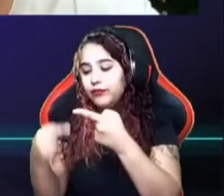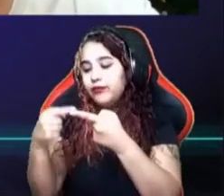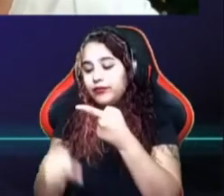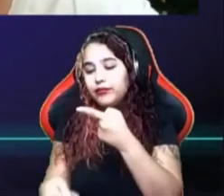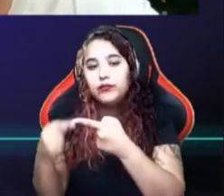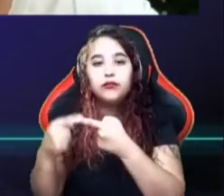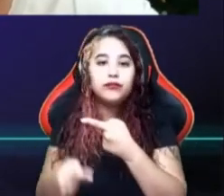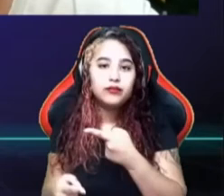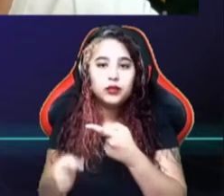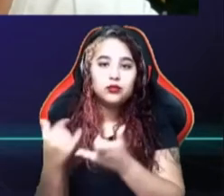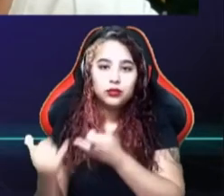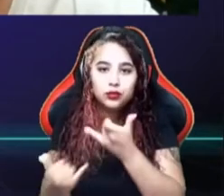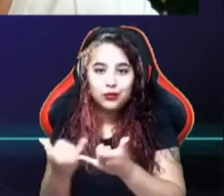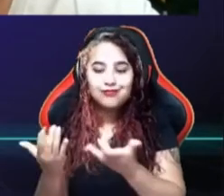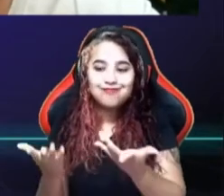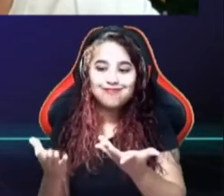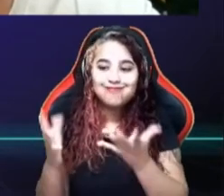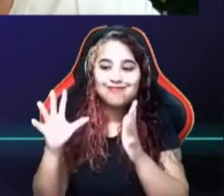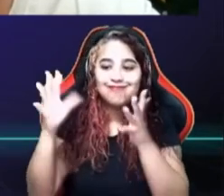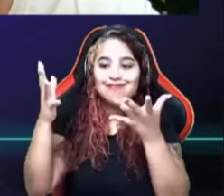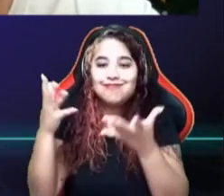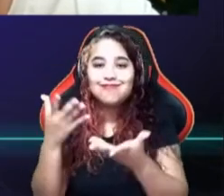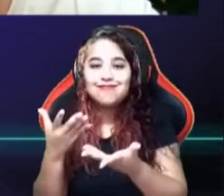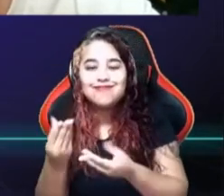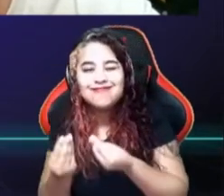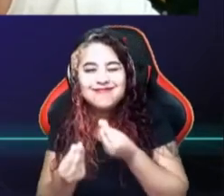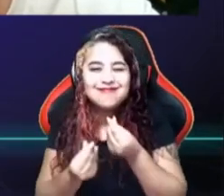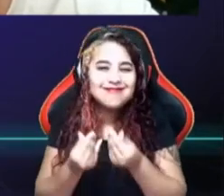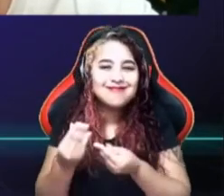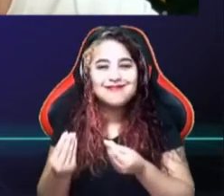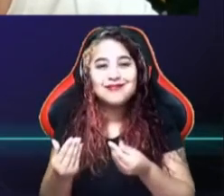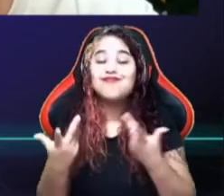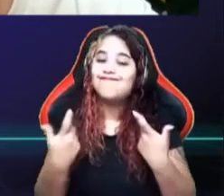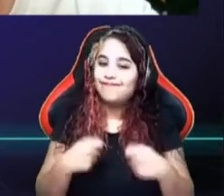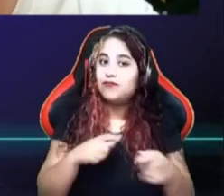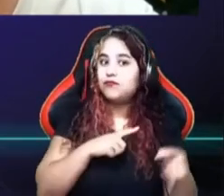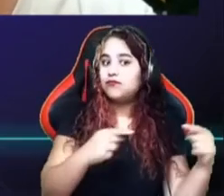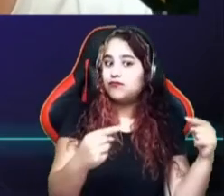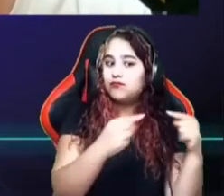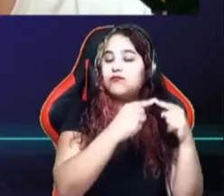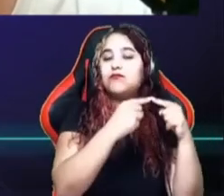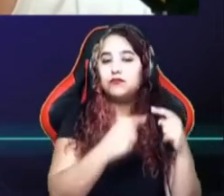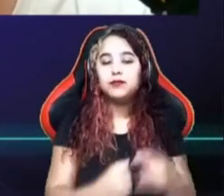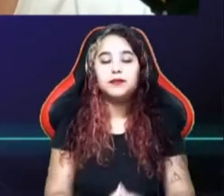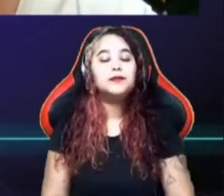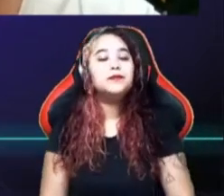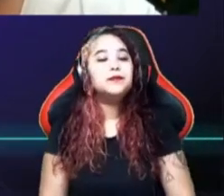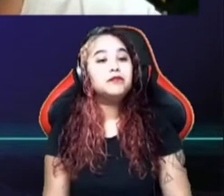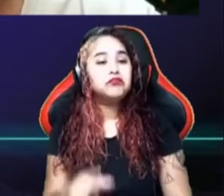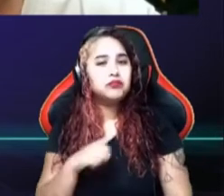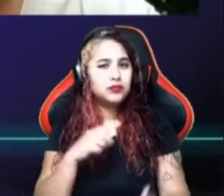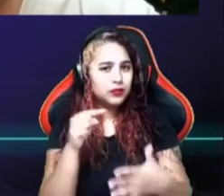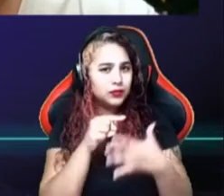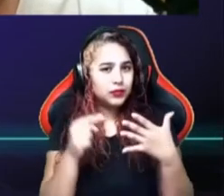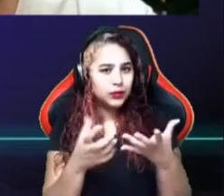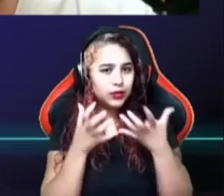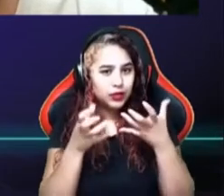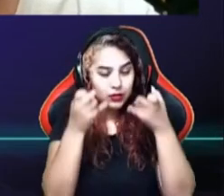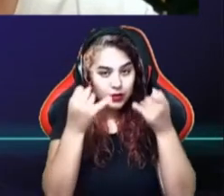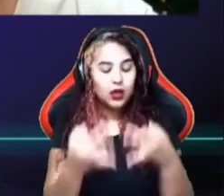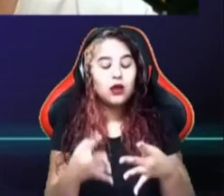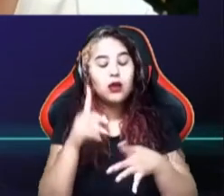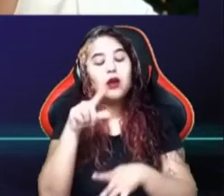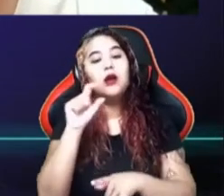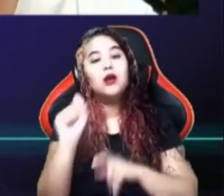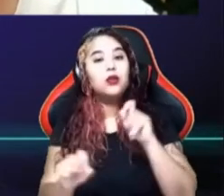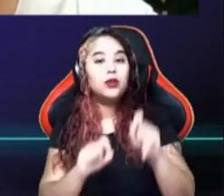menos relevante vai ser a ação, né? O Estiga, tem um ponto que eu queria aproveitar e trazer, que acho que é legal da gente discutir, que